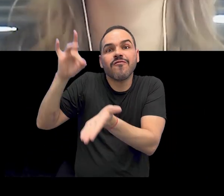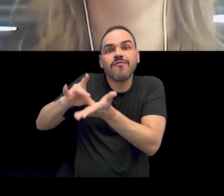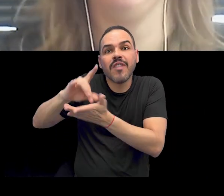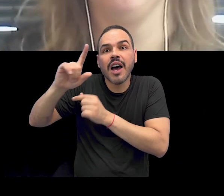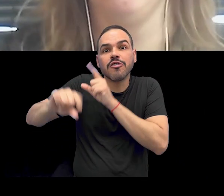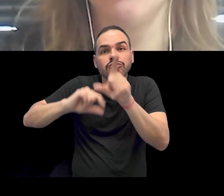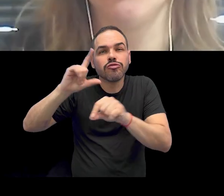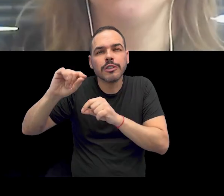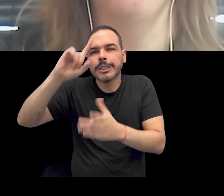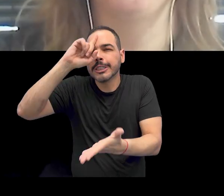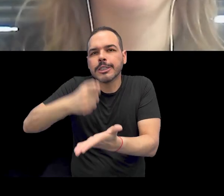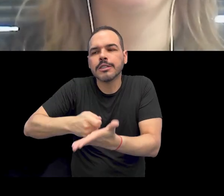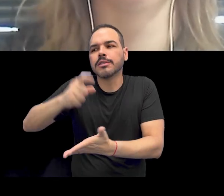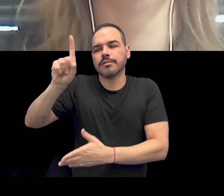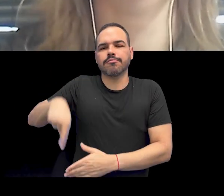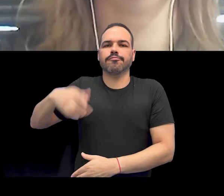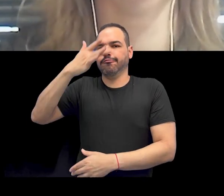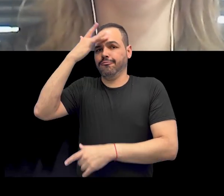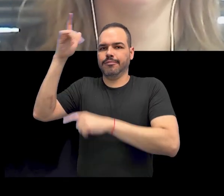opta é o usuário.